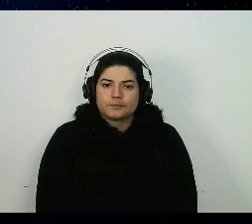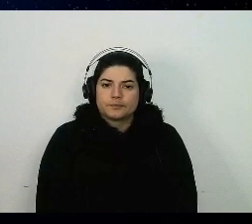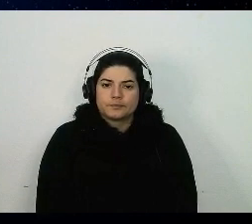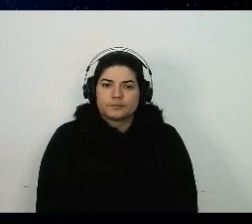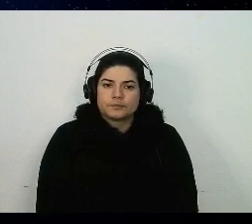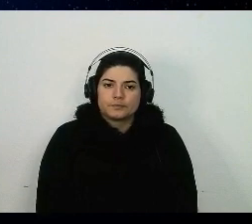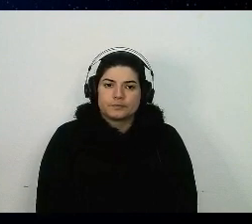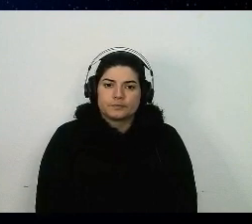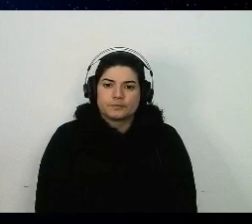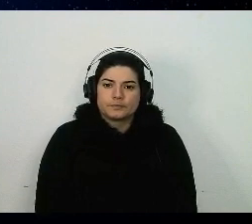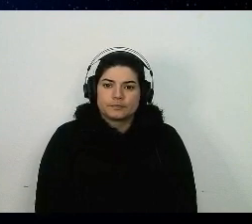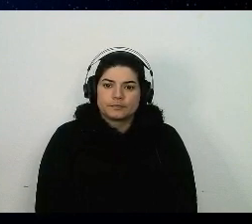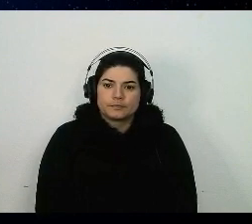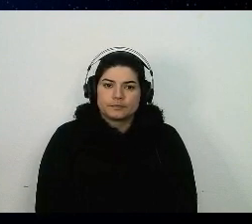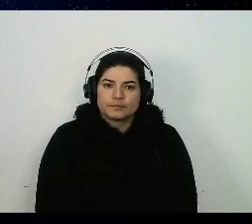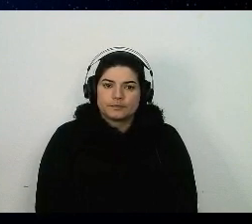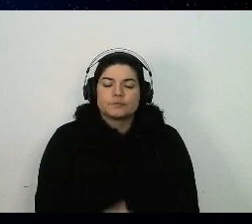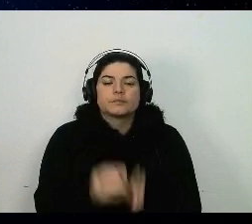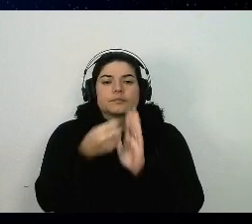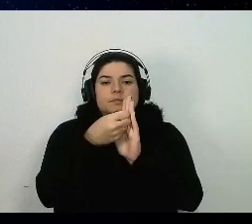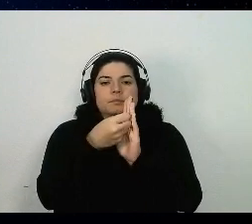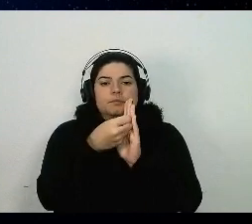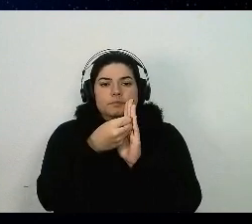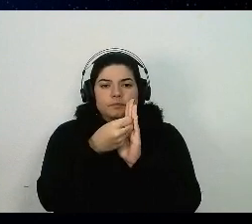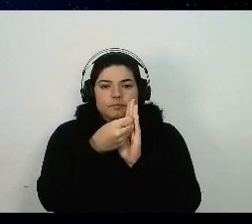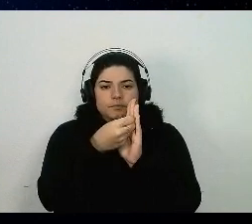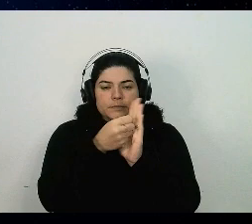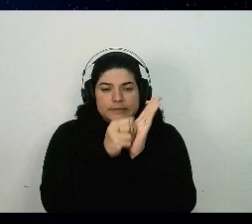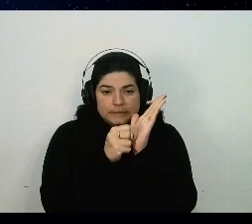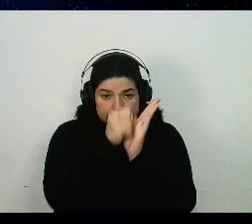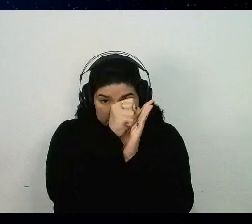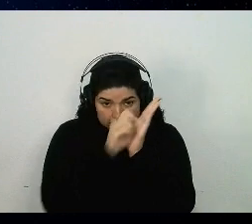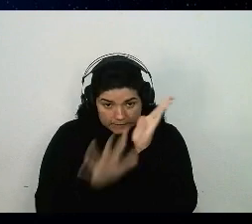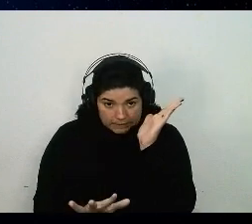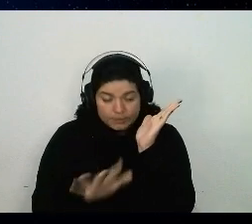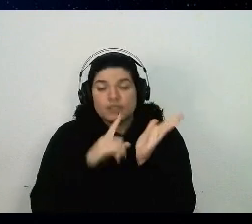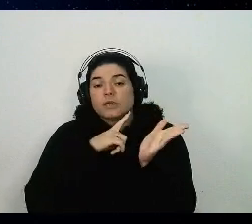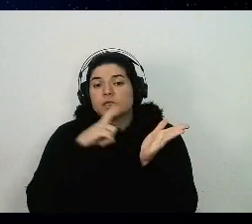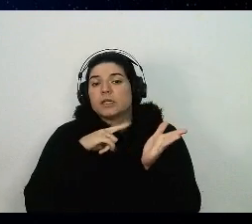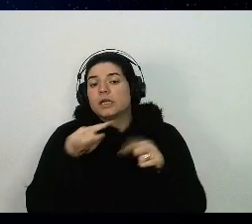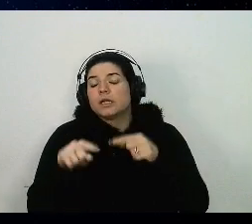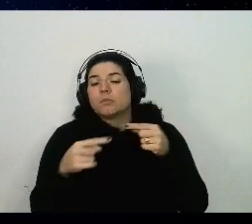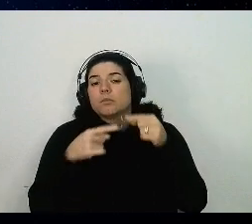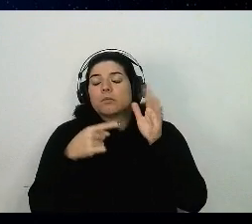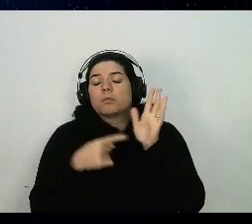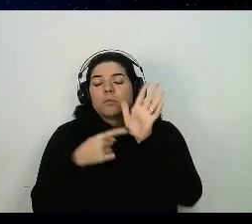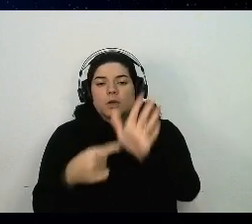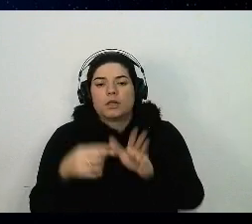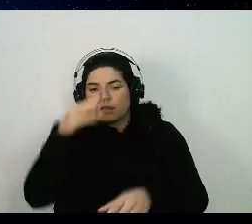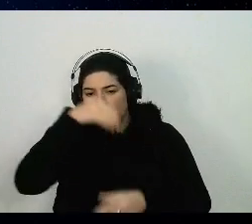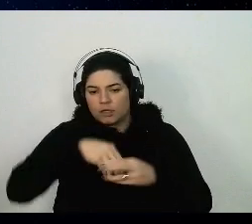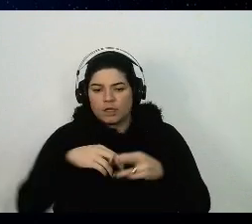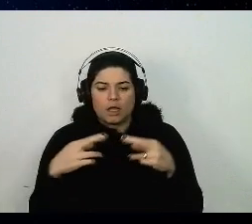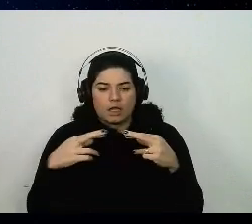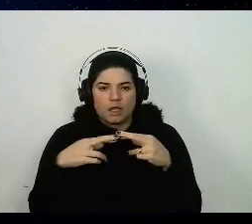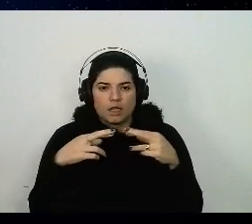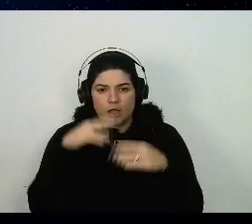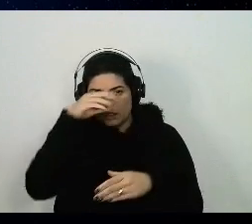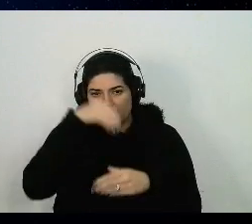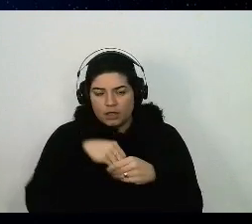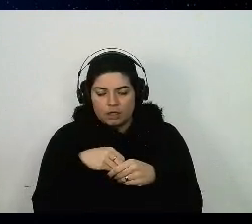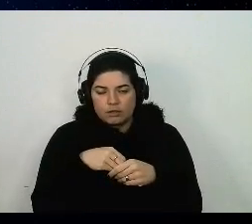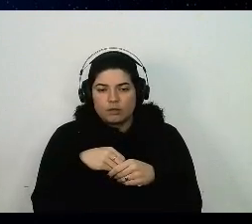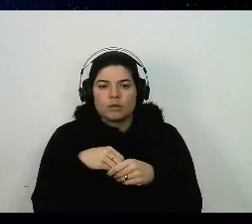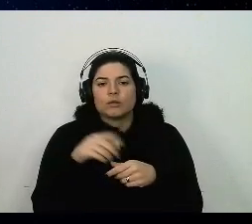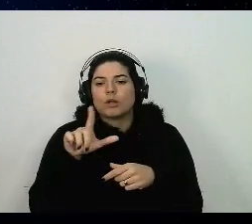Bom, esse script ele vai ficar tirando aqui para a rede interna, e a gente vê aqui dentro dos logs do